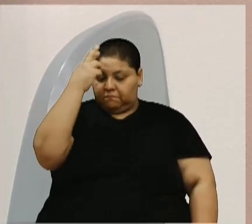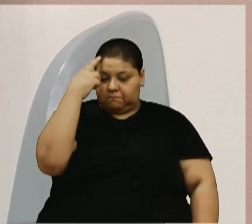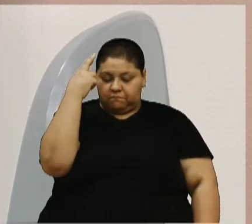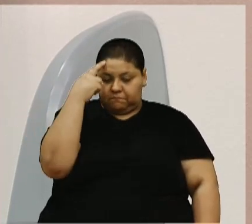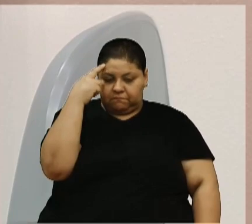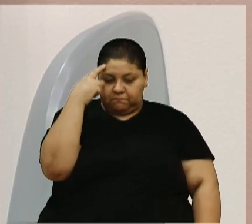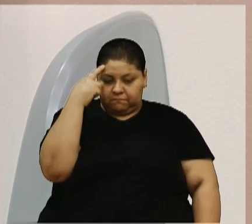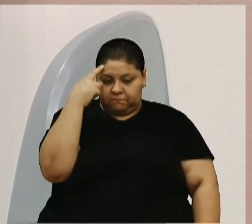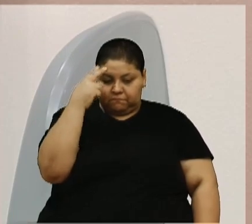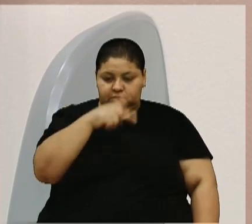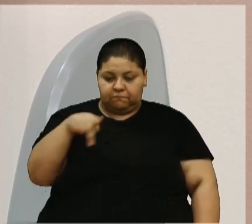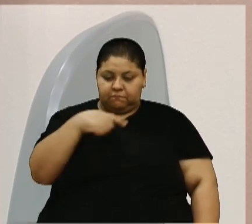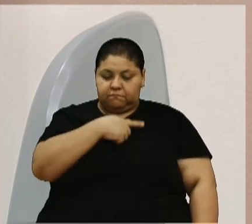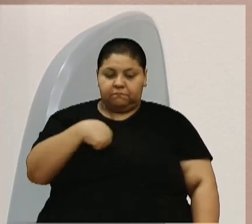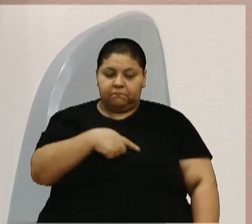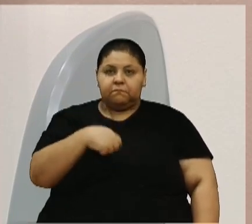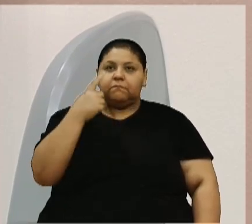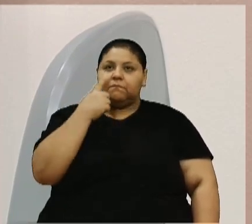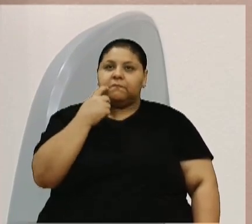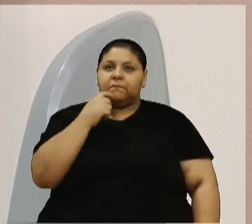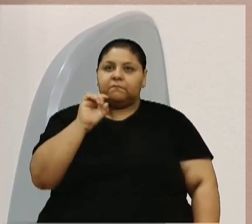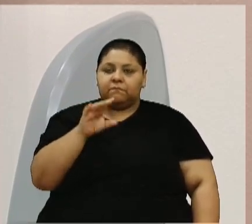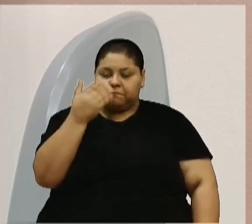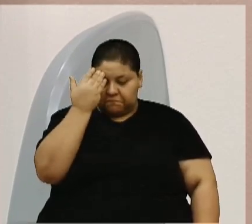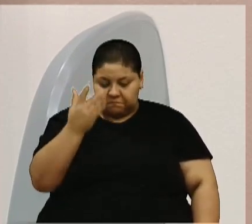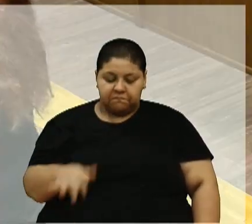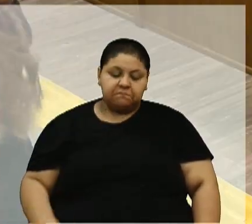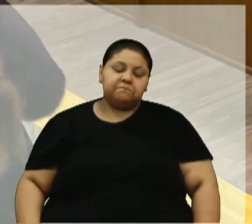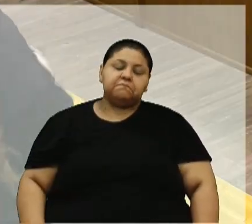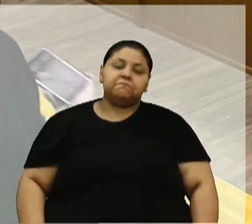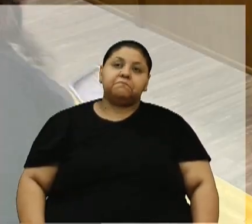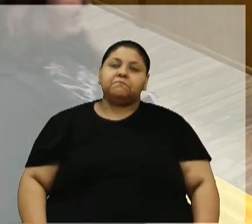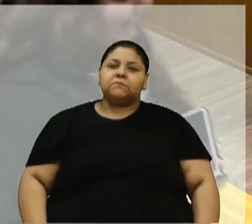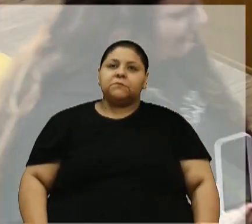vereador Ricardo Zanquim, vereadora Rose Frigieri. Era isso, senhora presidente.